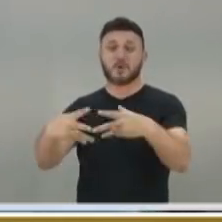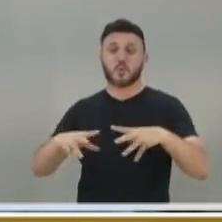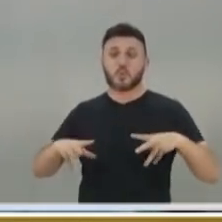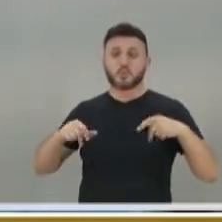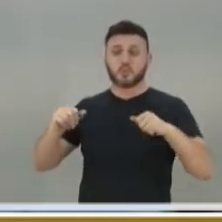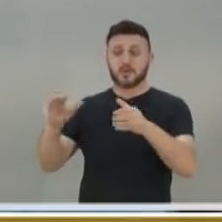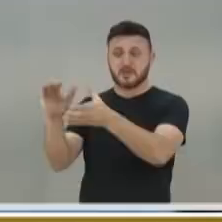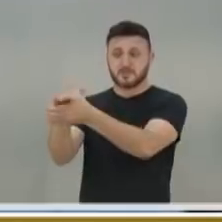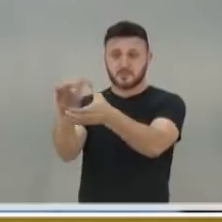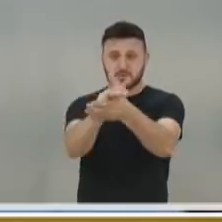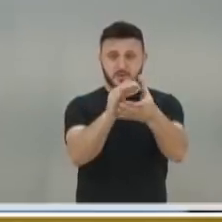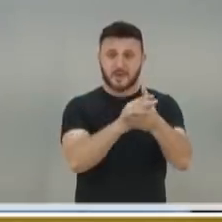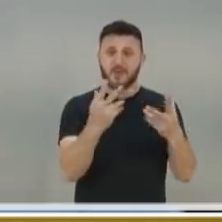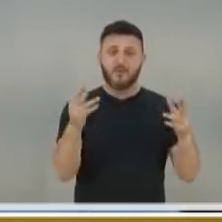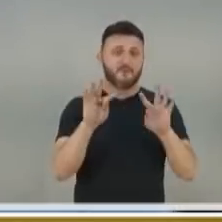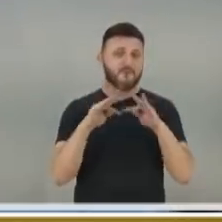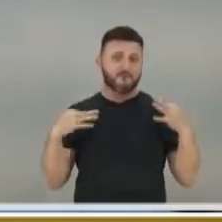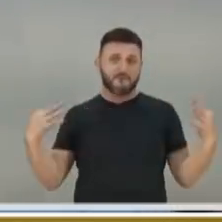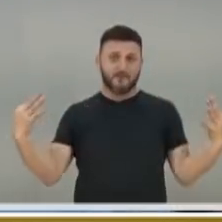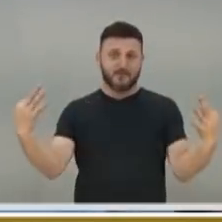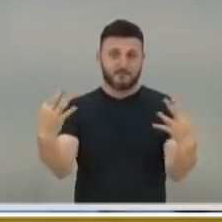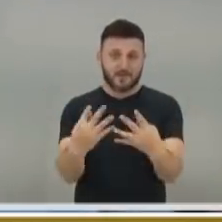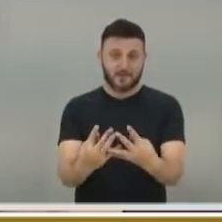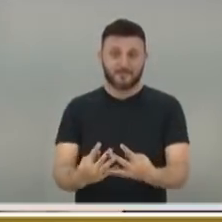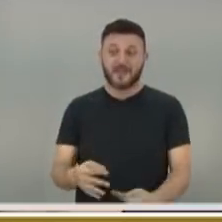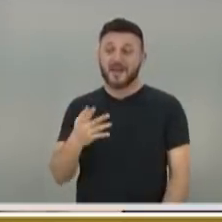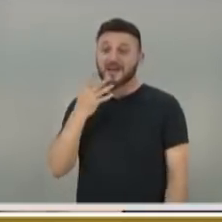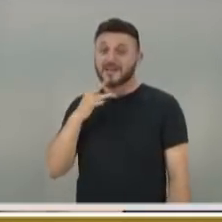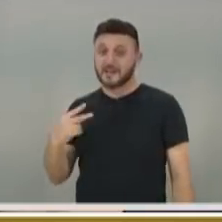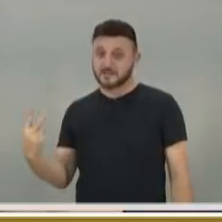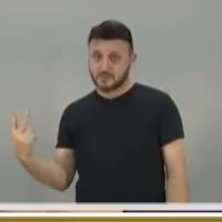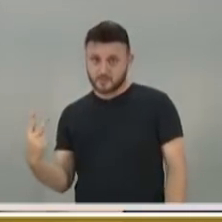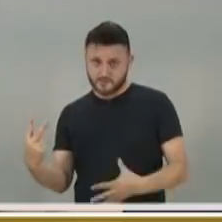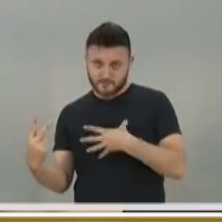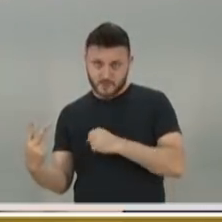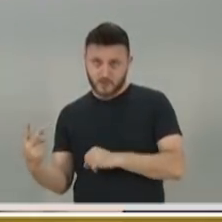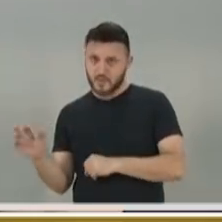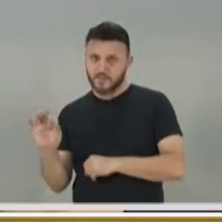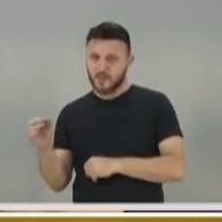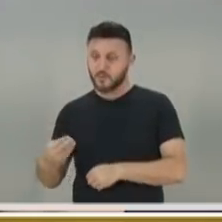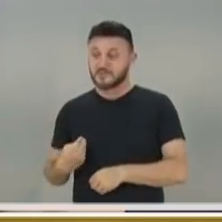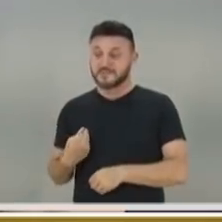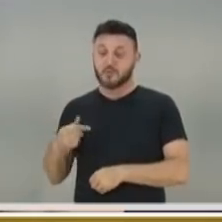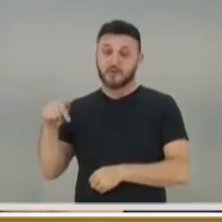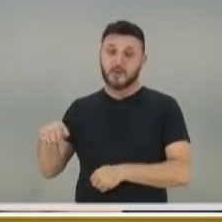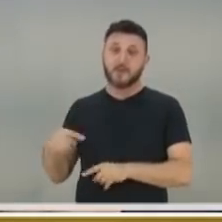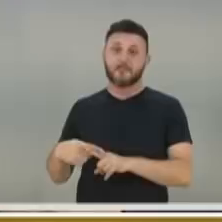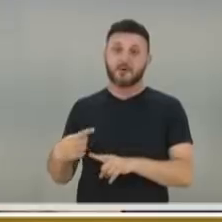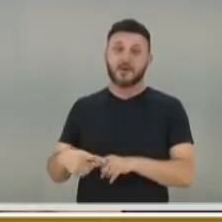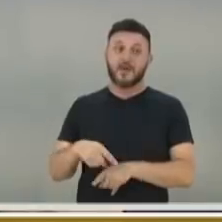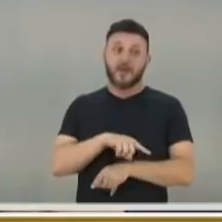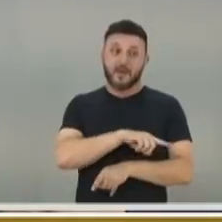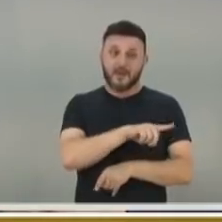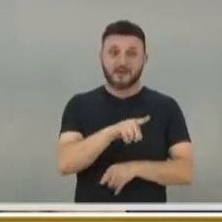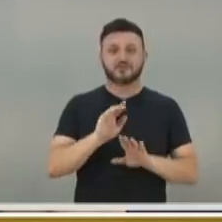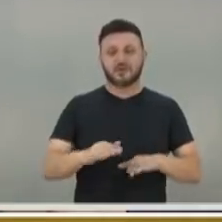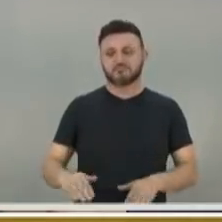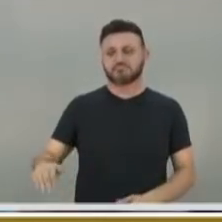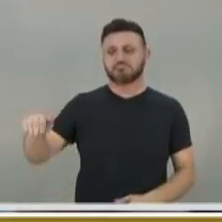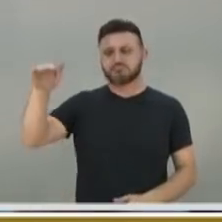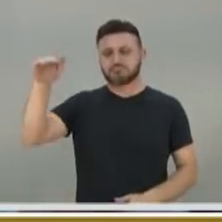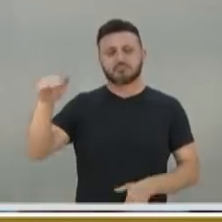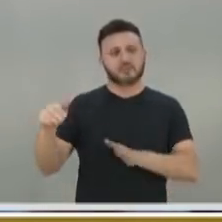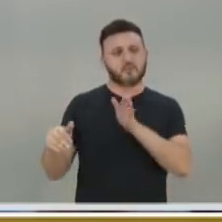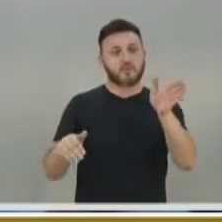acompanharam, né? Hoje eles não estão aqui porque os jovens estão fazendo o seu caminho. Estão estudando, estão trabalhando